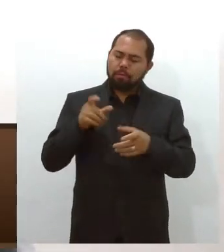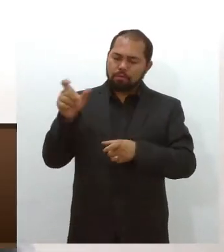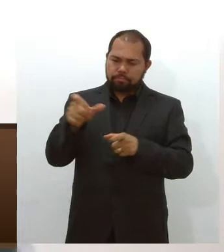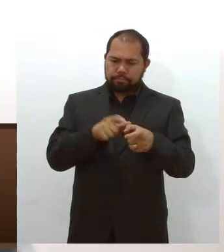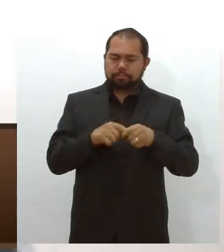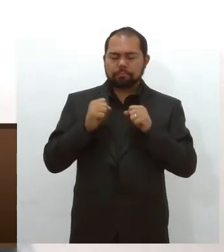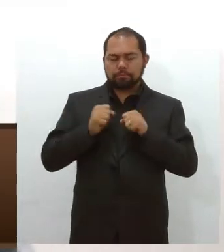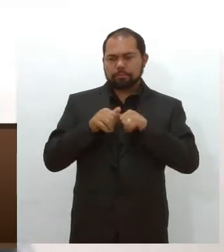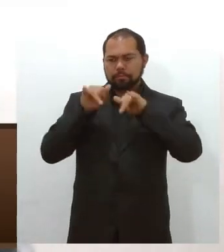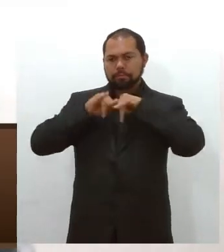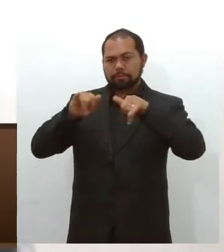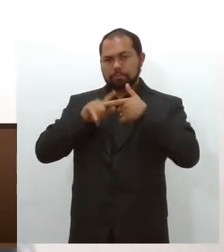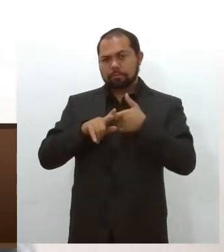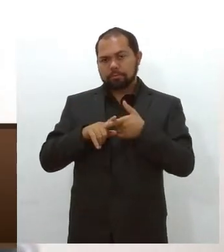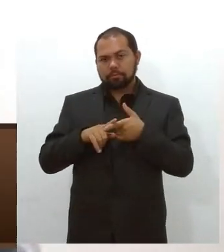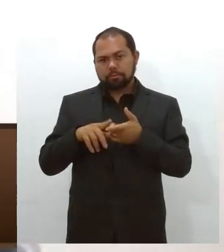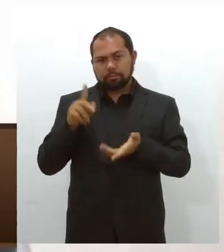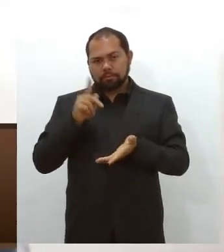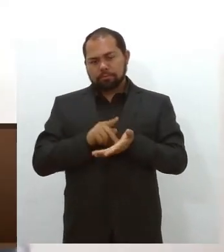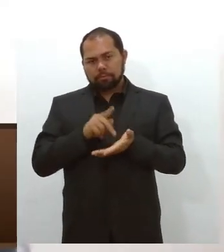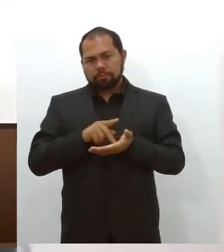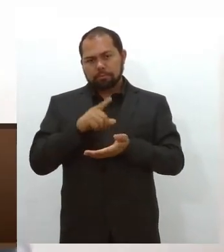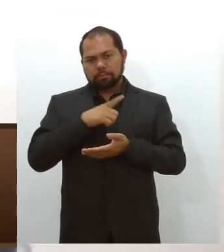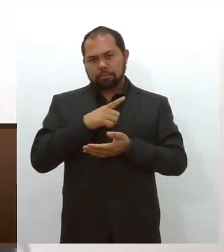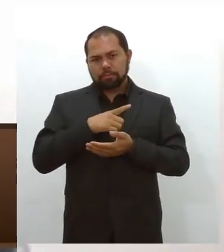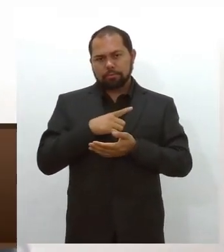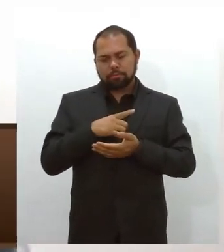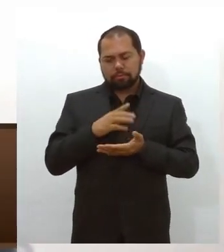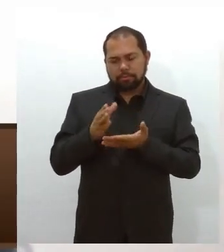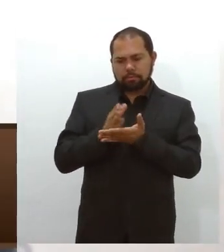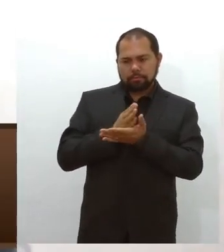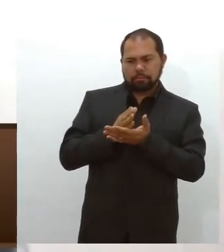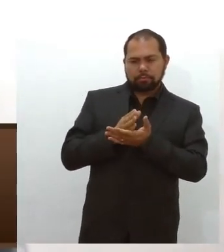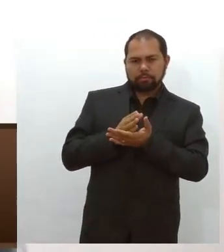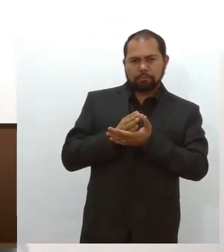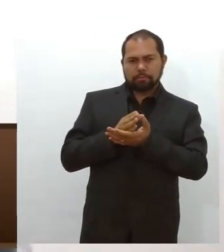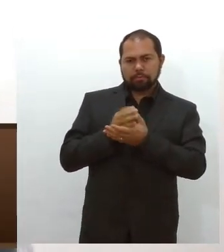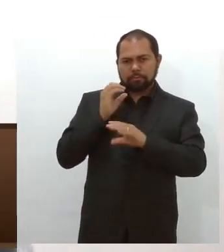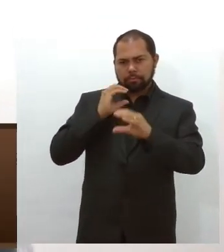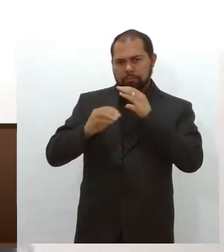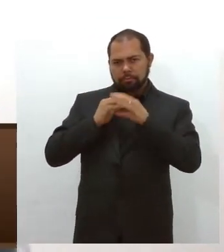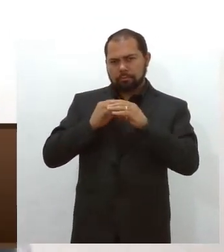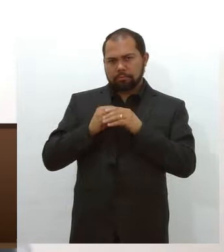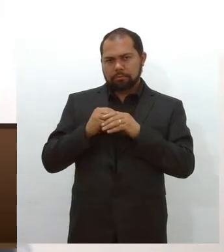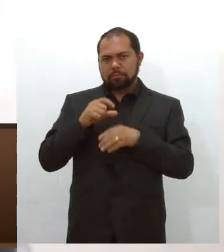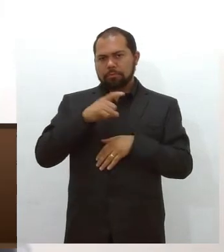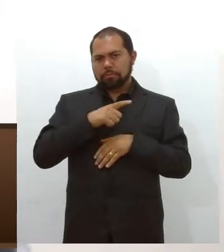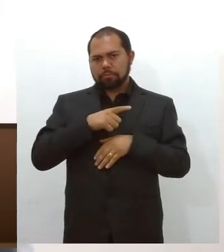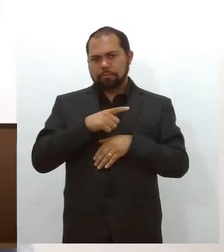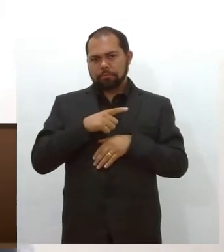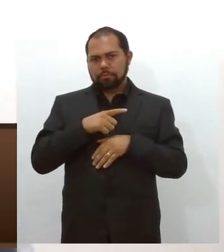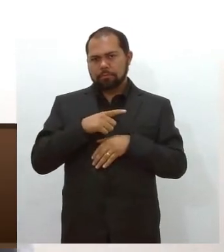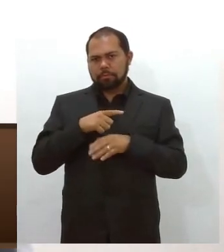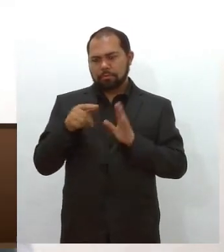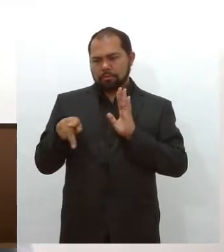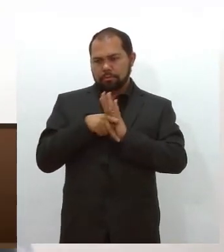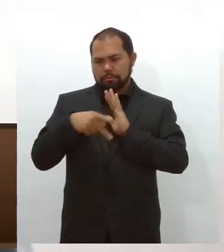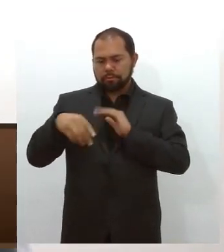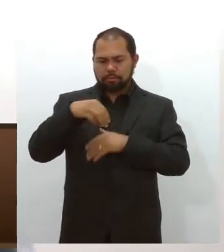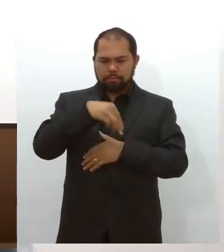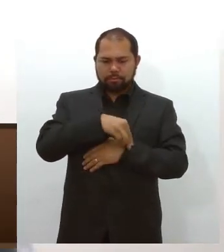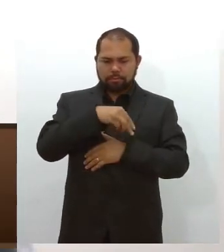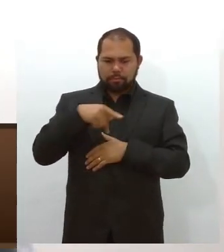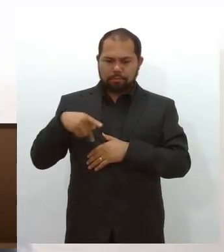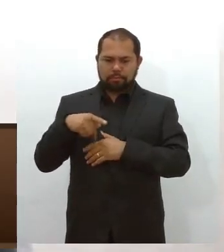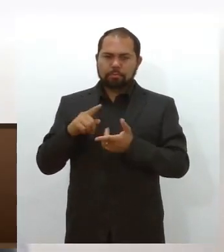Na verdade, essas comunicações são tratadas pelo próprio Ministério Público e